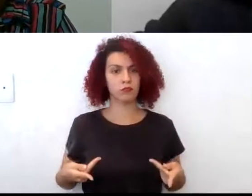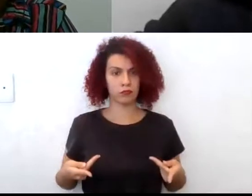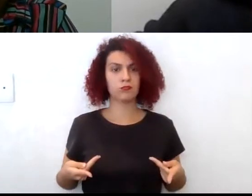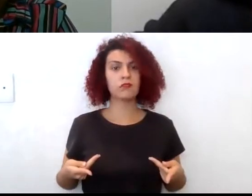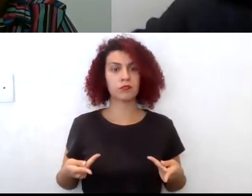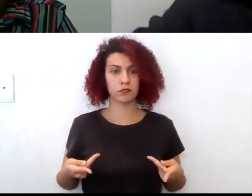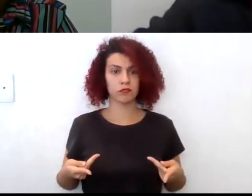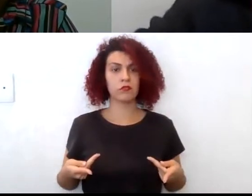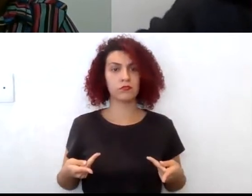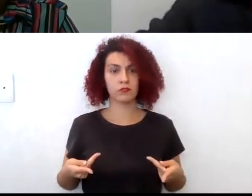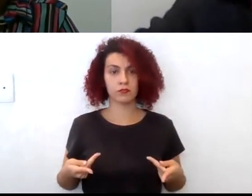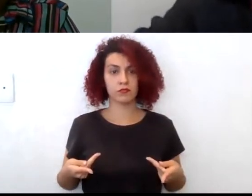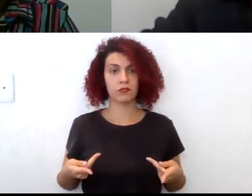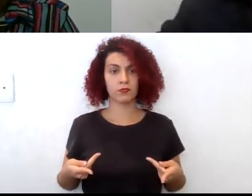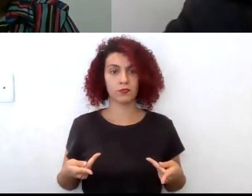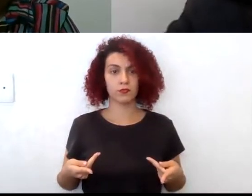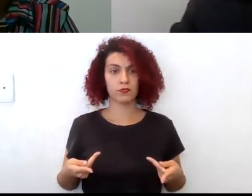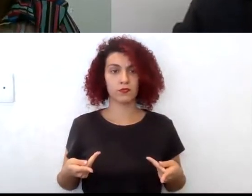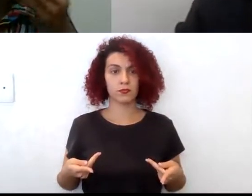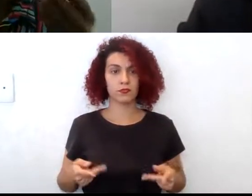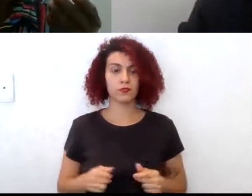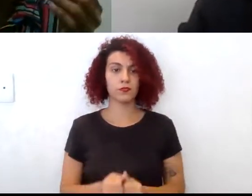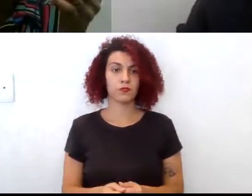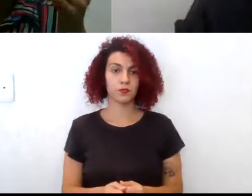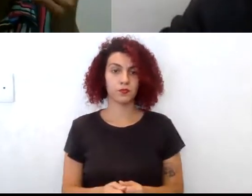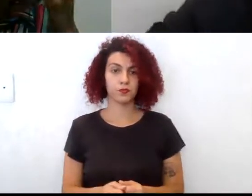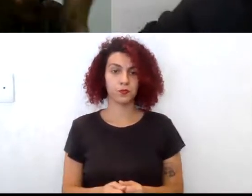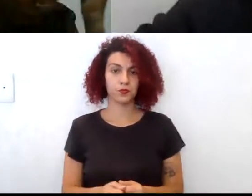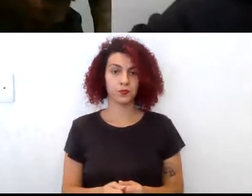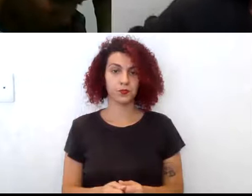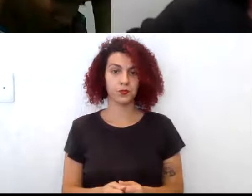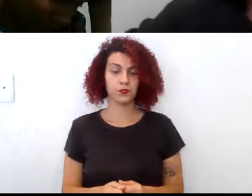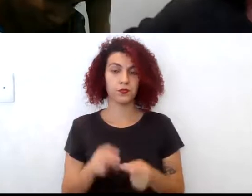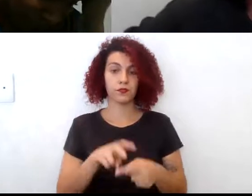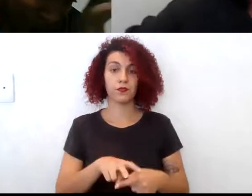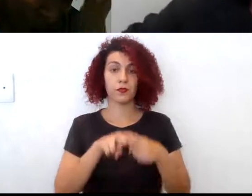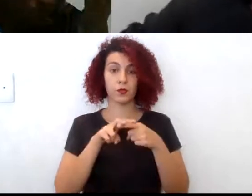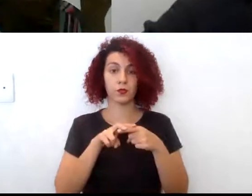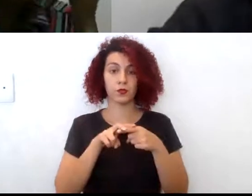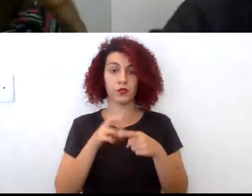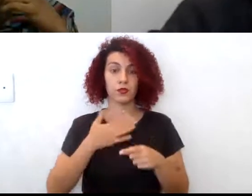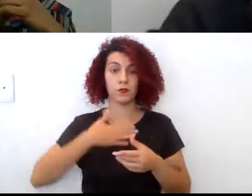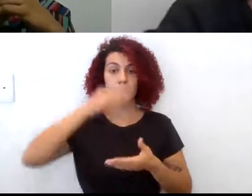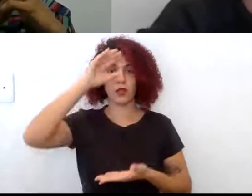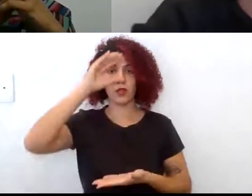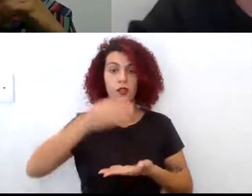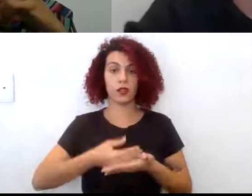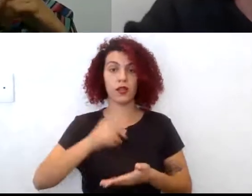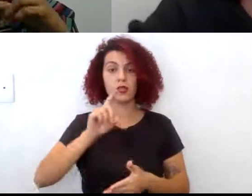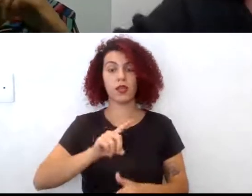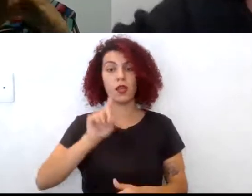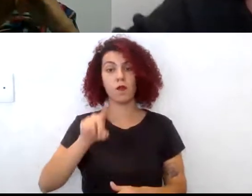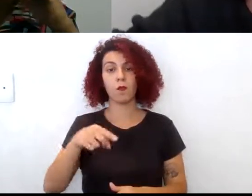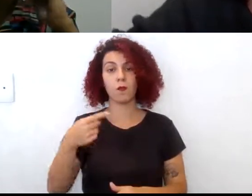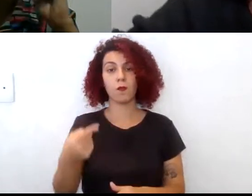é Inicial né Se a gente for é isso E aí por isso bela aqui minha Minha tese é sobre pós imunidade